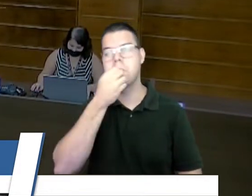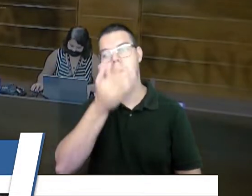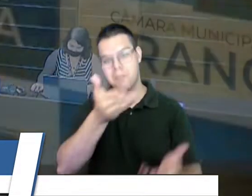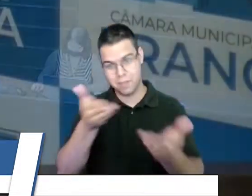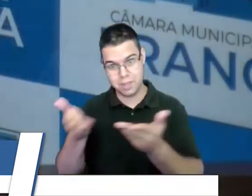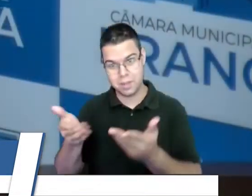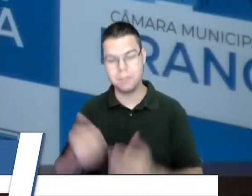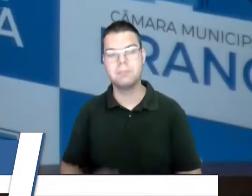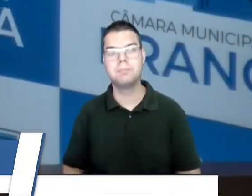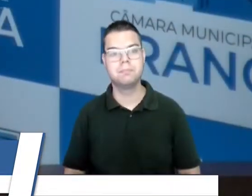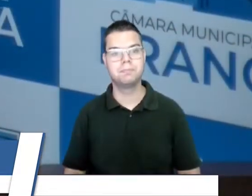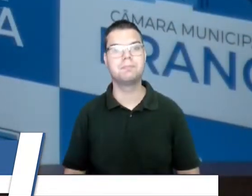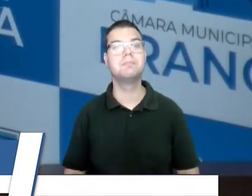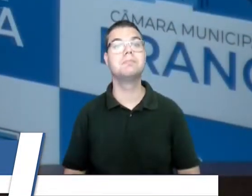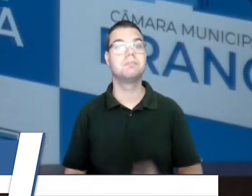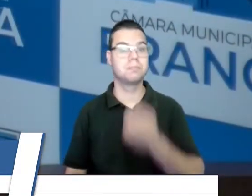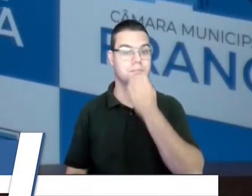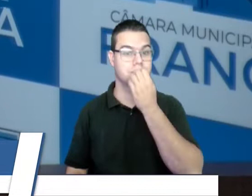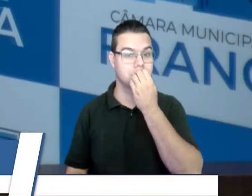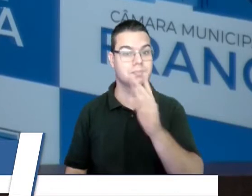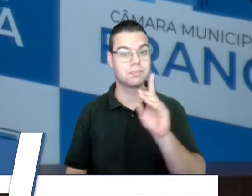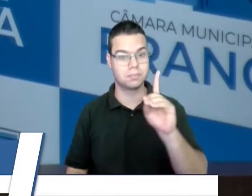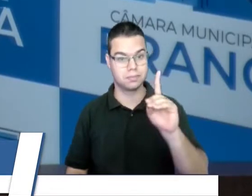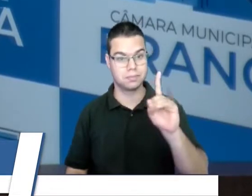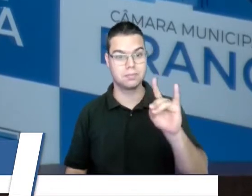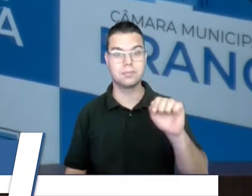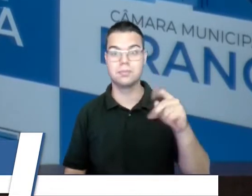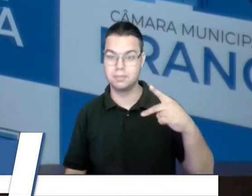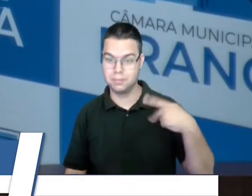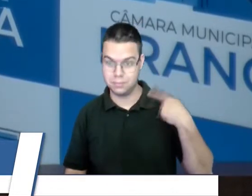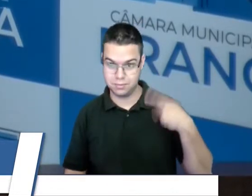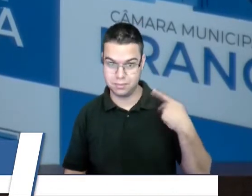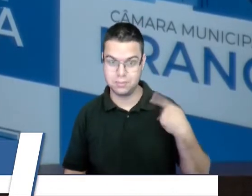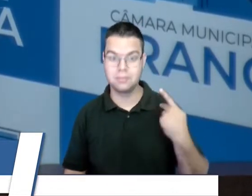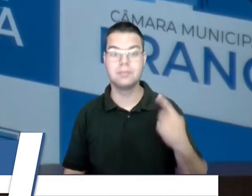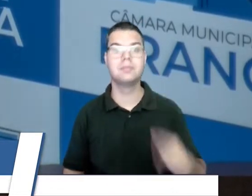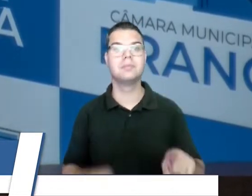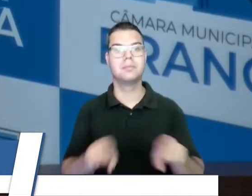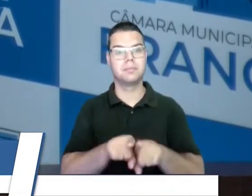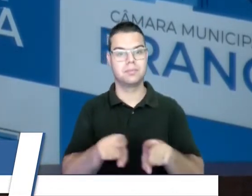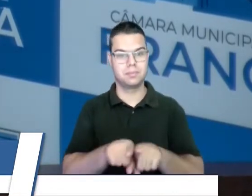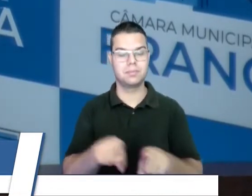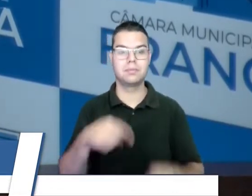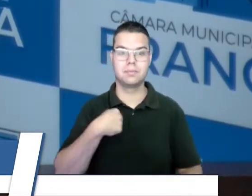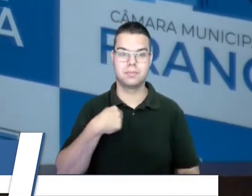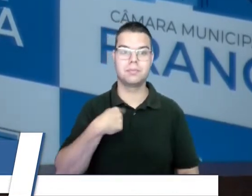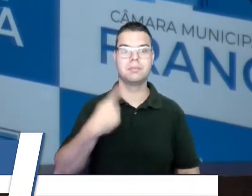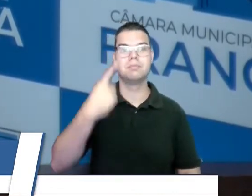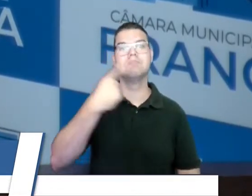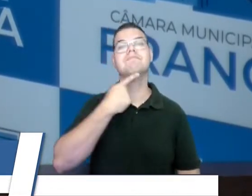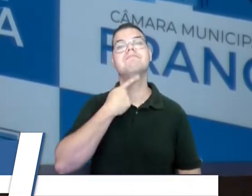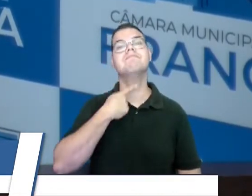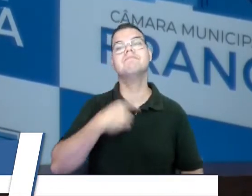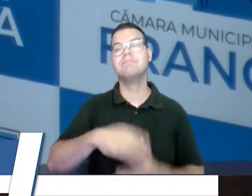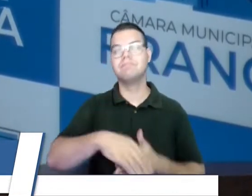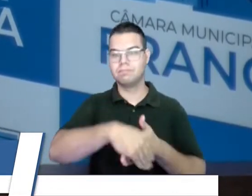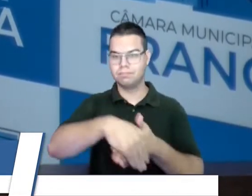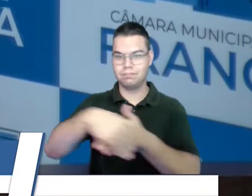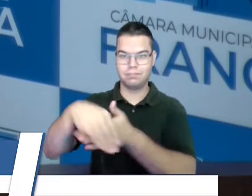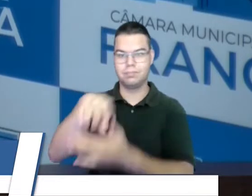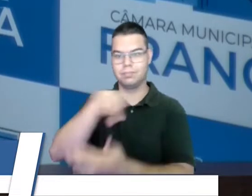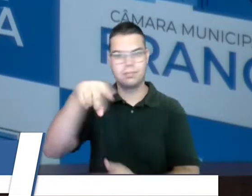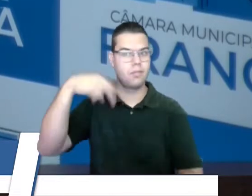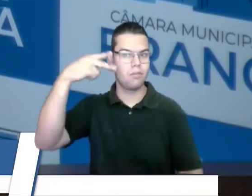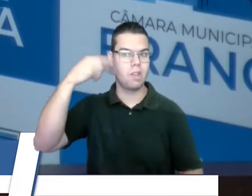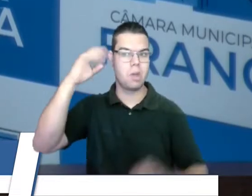Bom dia, senhor presidente Palamone. Em nome de quem eu gostaria de cumprimentar os nobres vereadores,